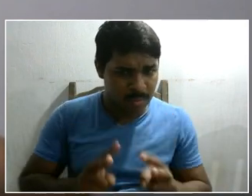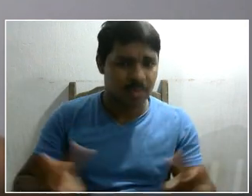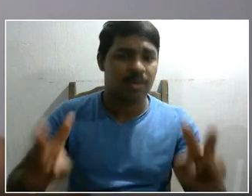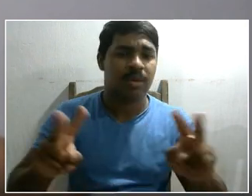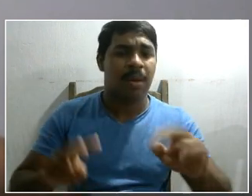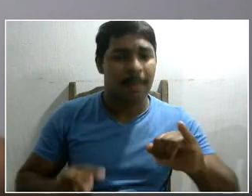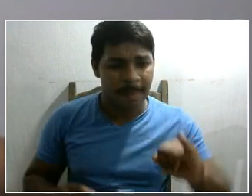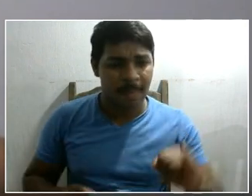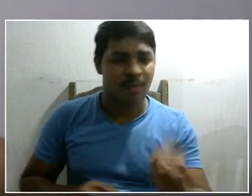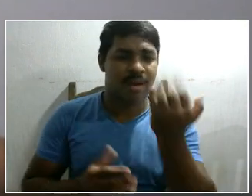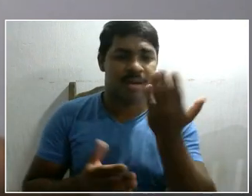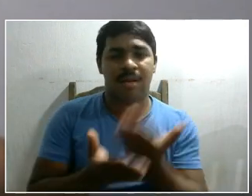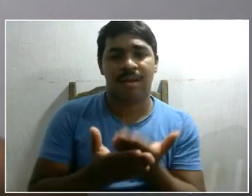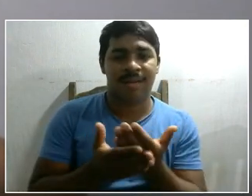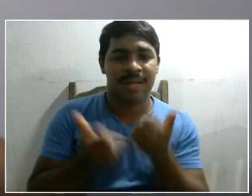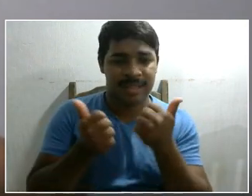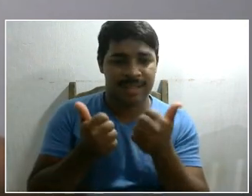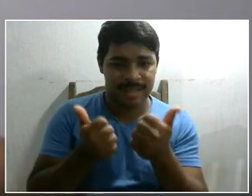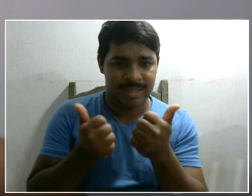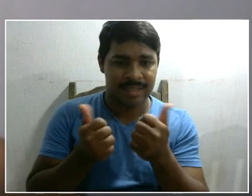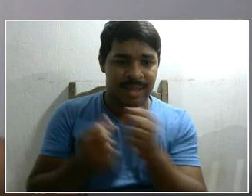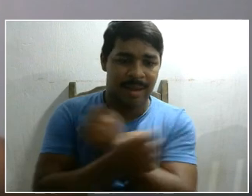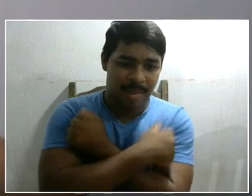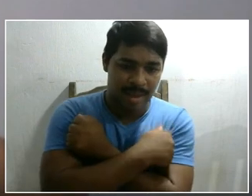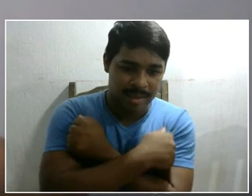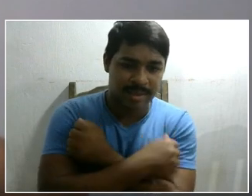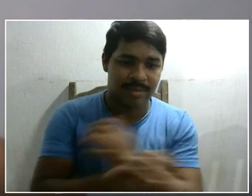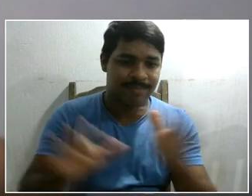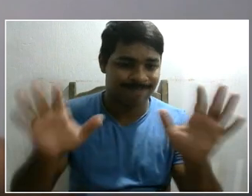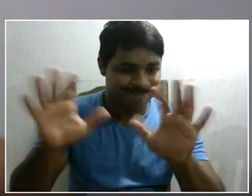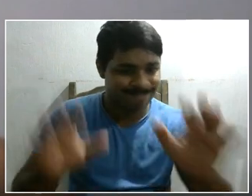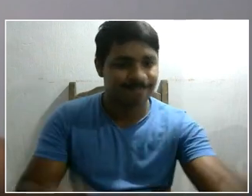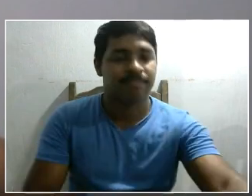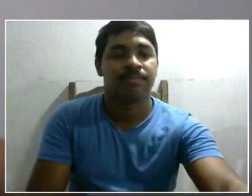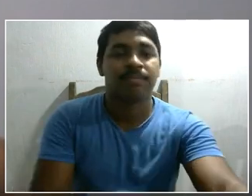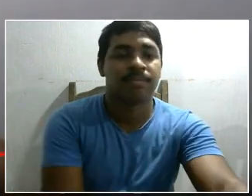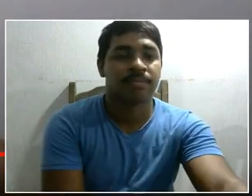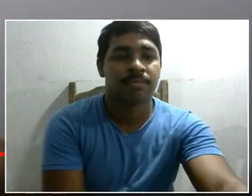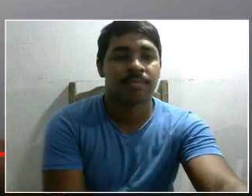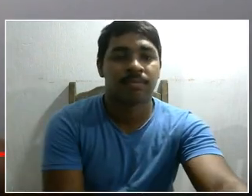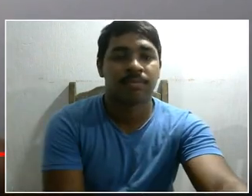aproveitem bastante a aula, certo, gente? Um grande abraço para todos vocês. Tchau, tchau.